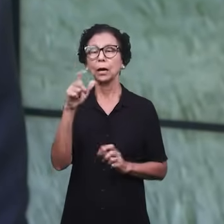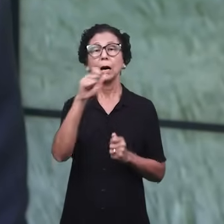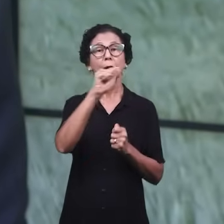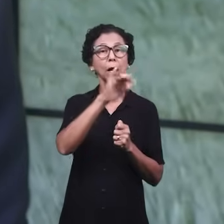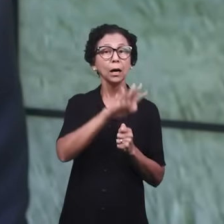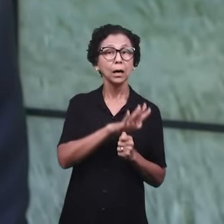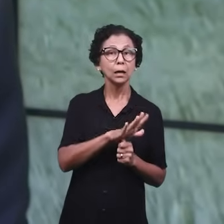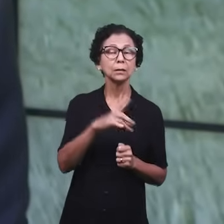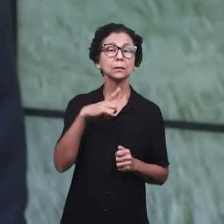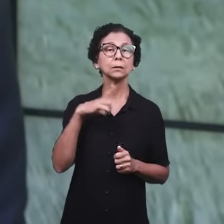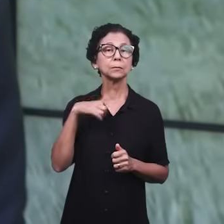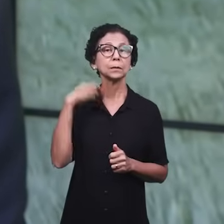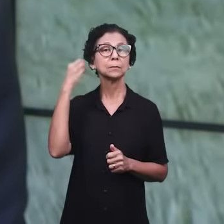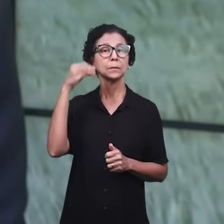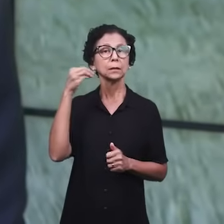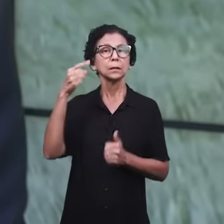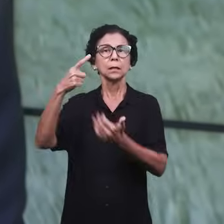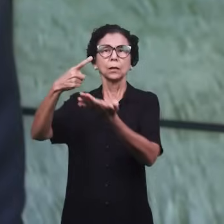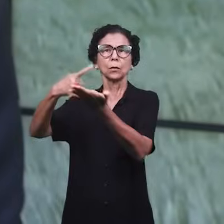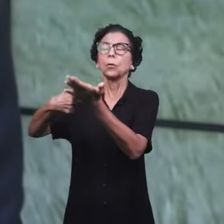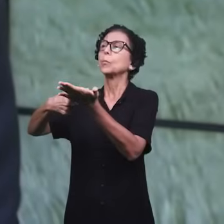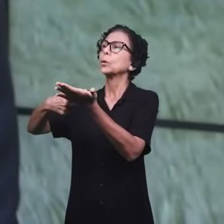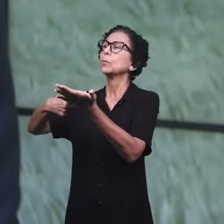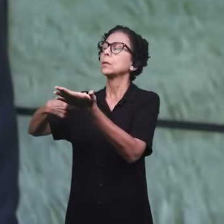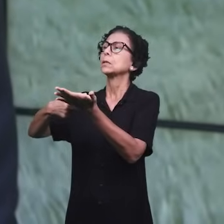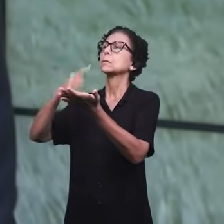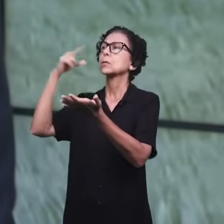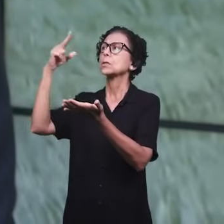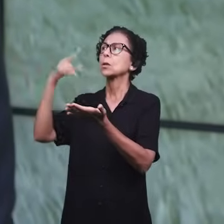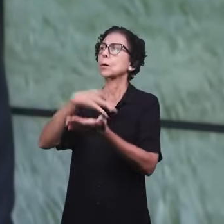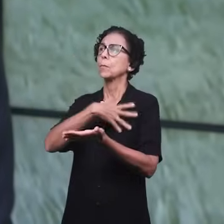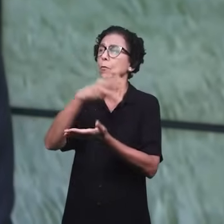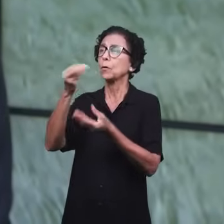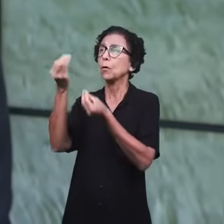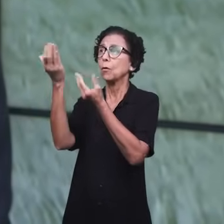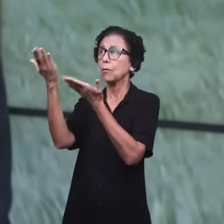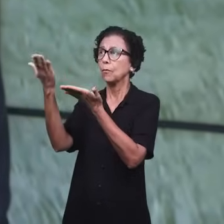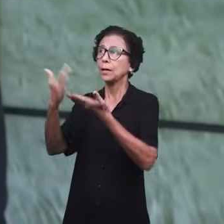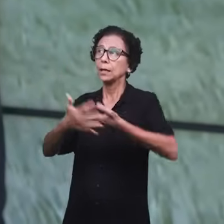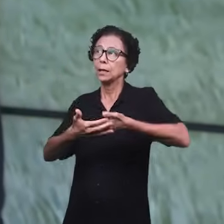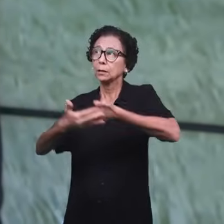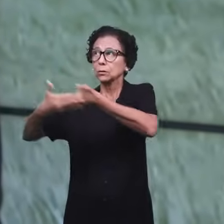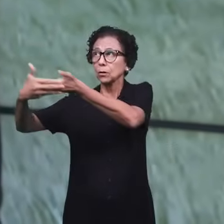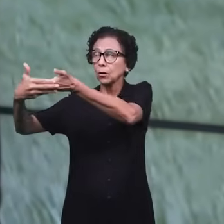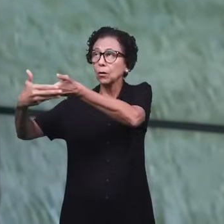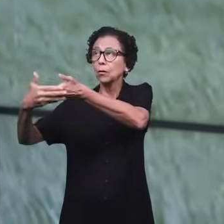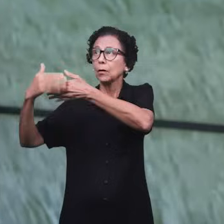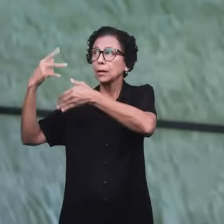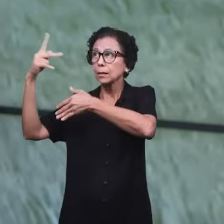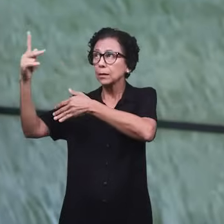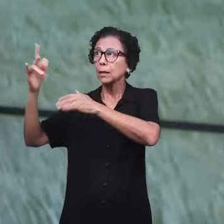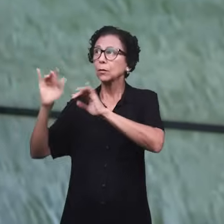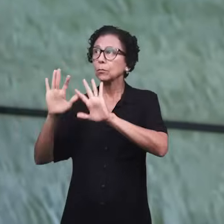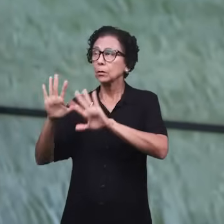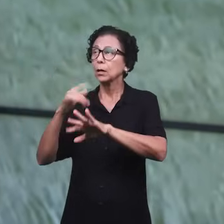viveram esse compromisso com o senhor de criá-los para o senhor tem uma frase do pd que é maravilhosa né crie os seus filhos